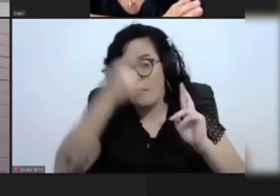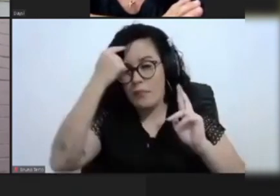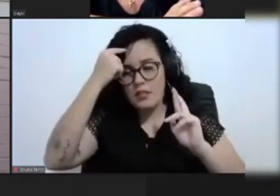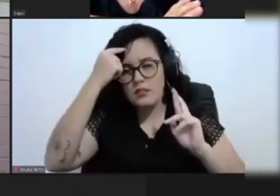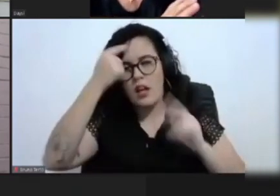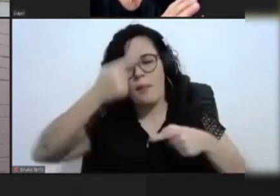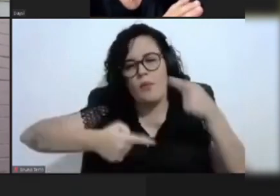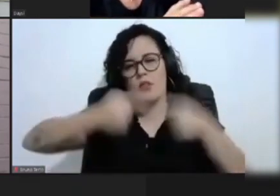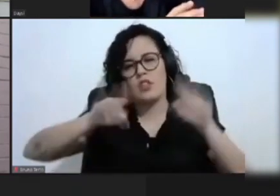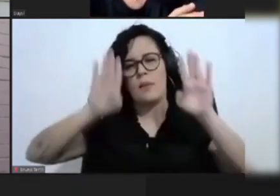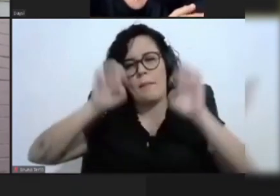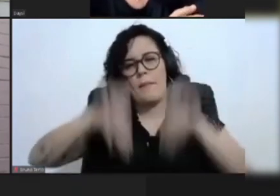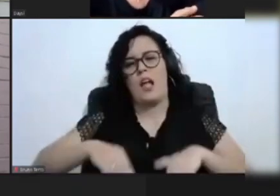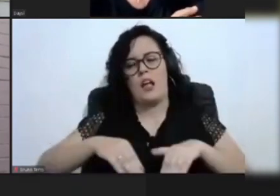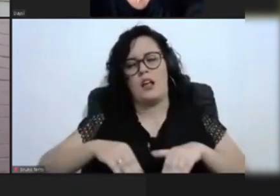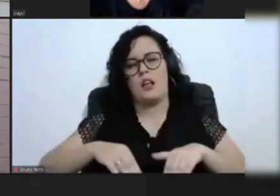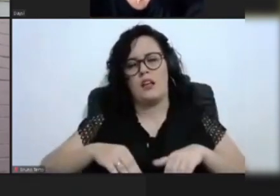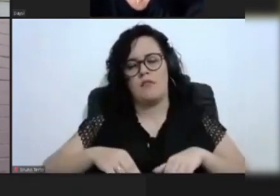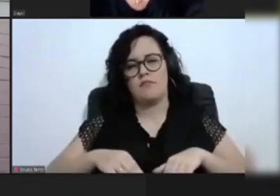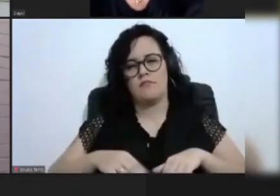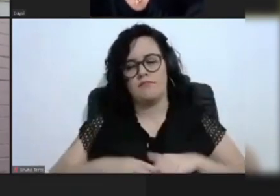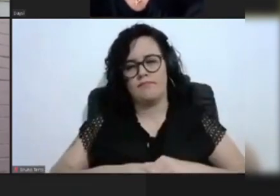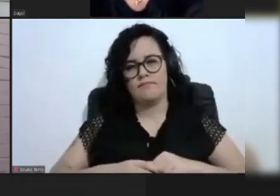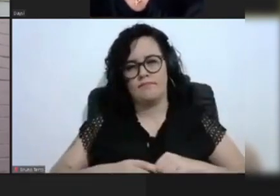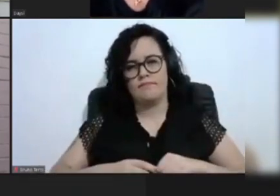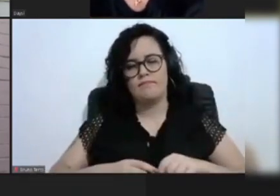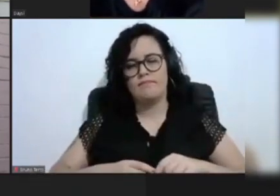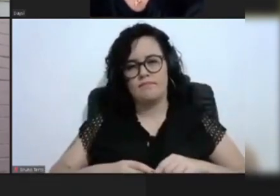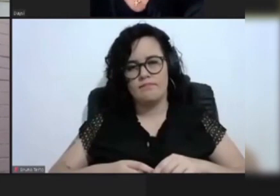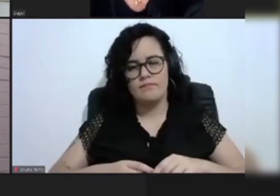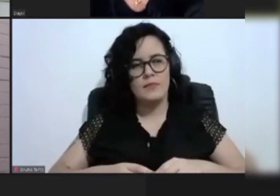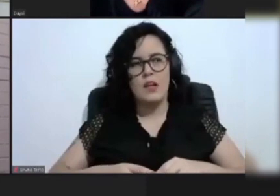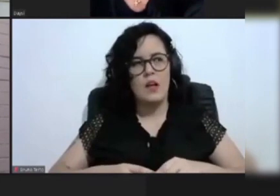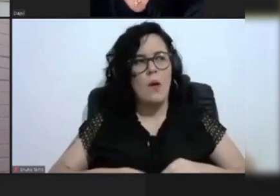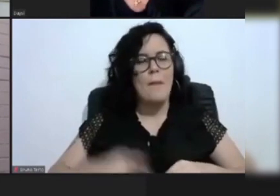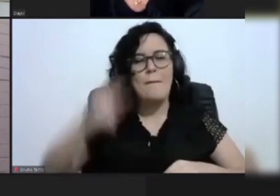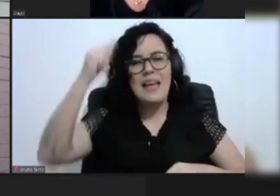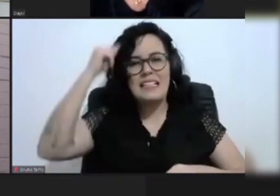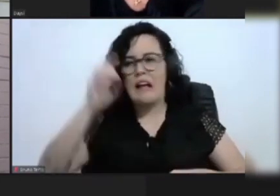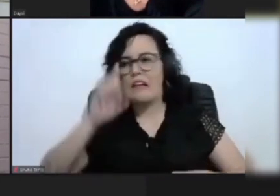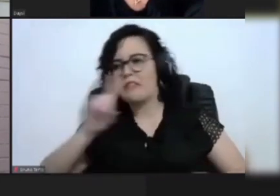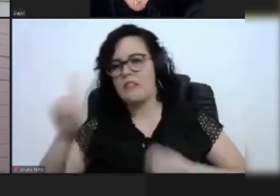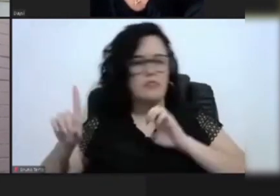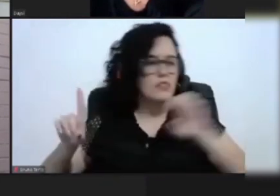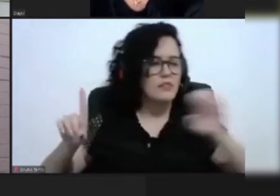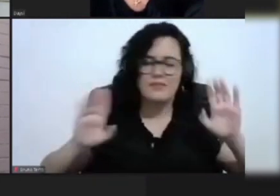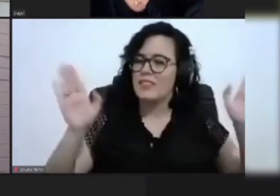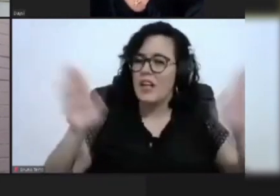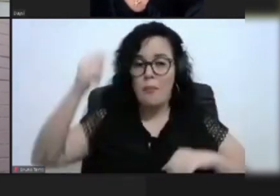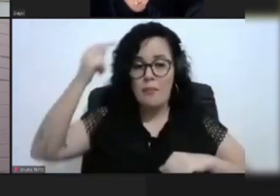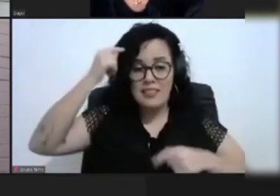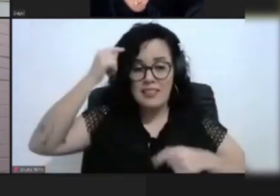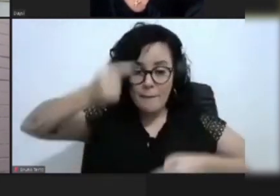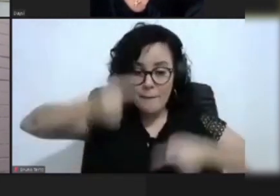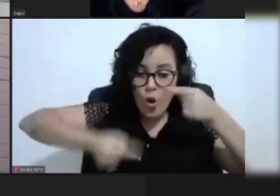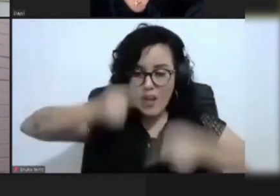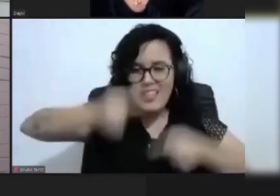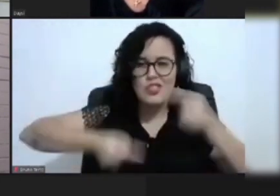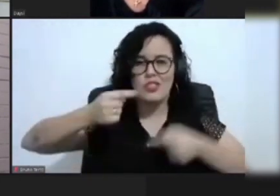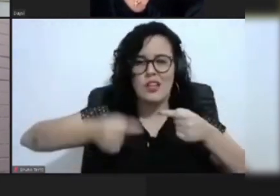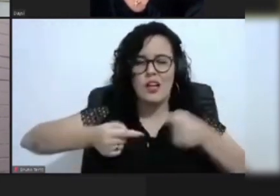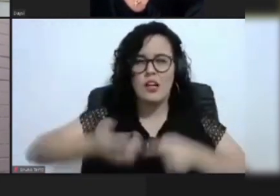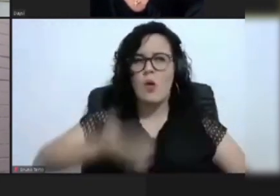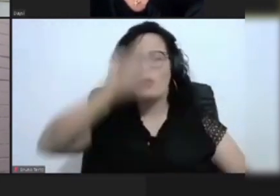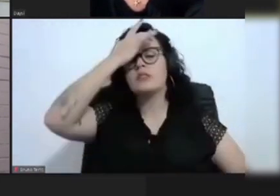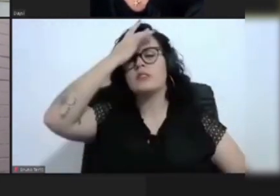né, não partidariamente, mas politicamente, né, ter essa consciência de classe, ter essa